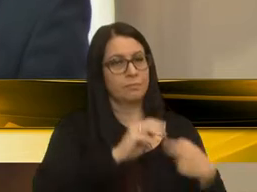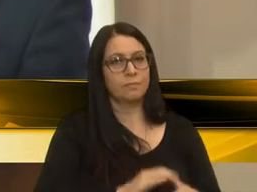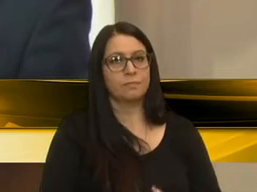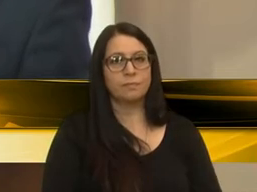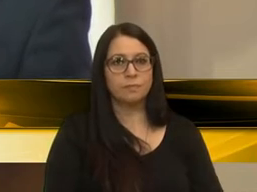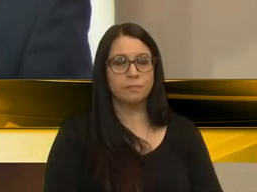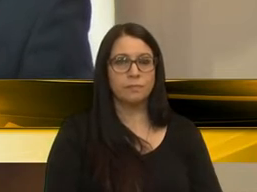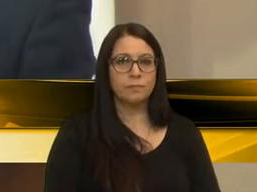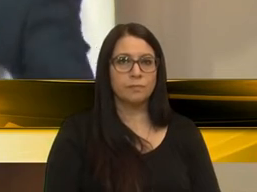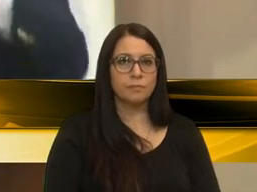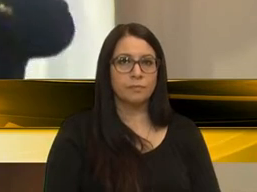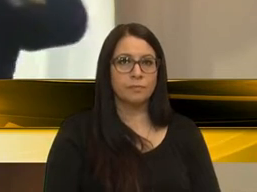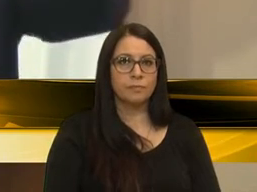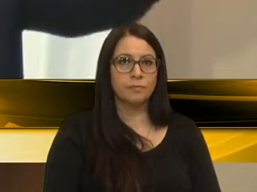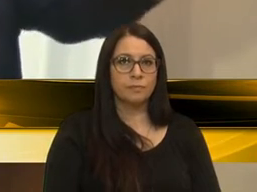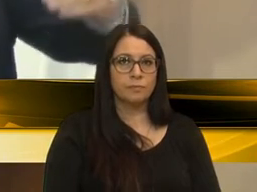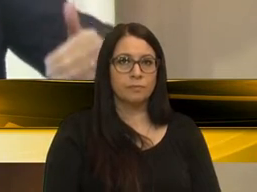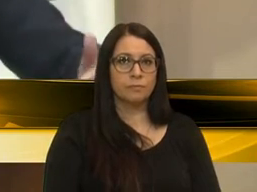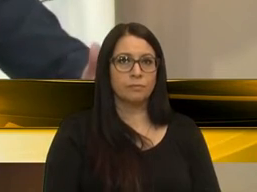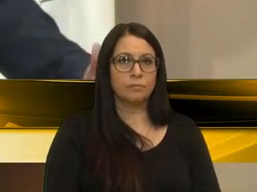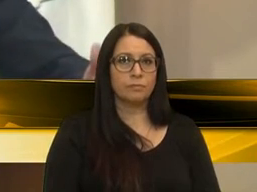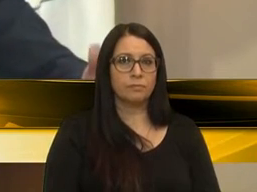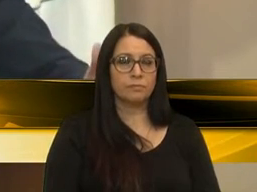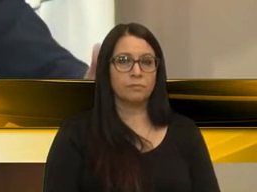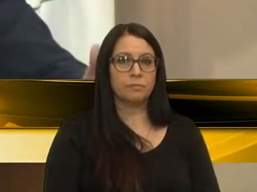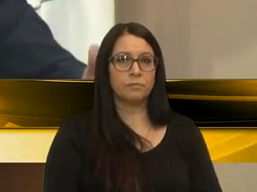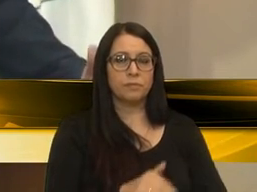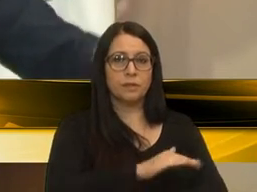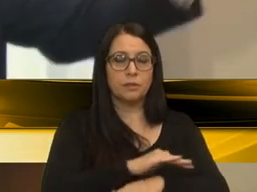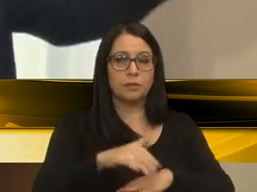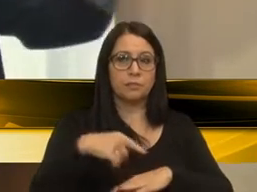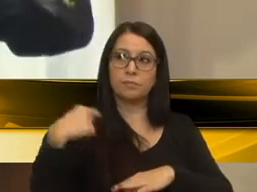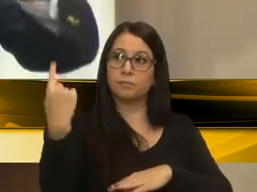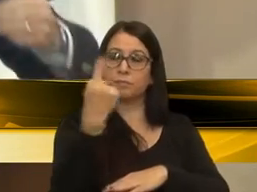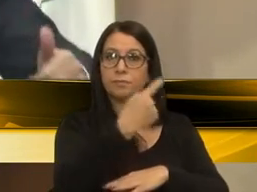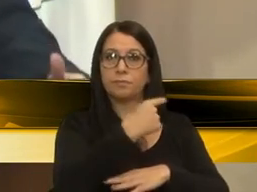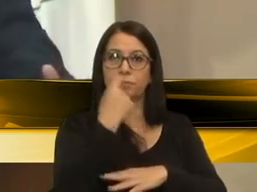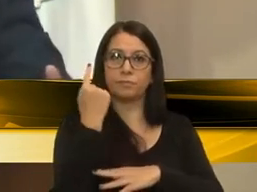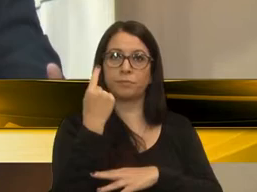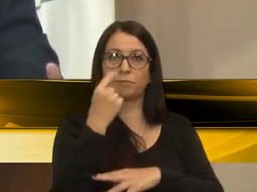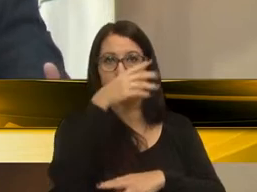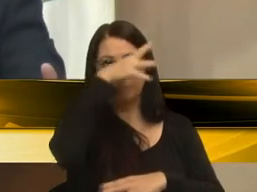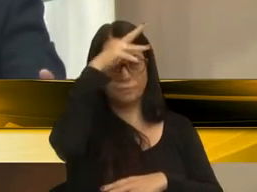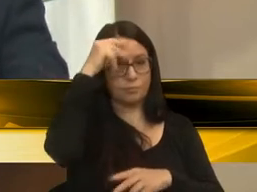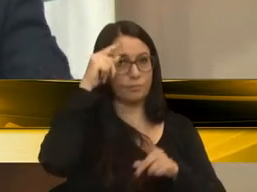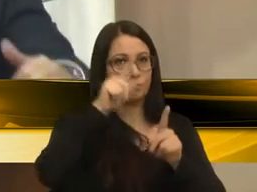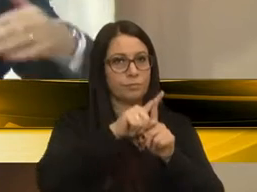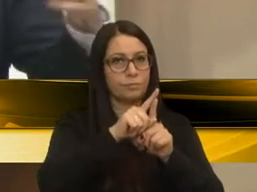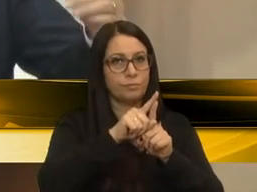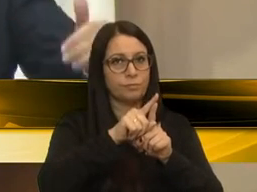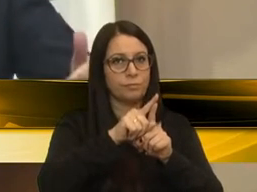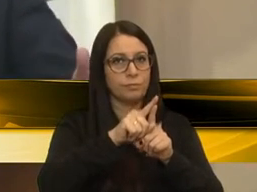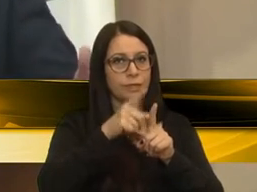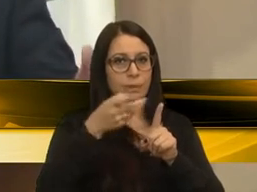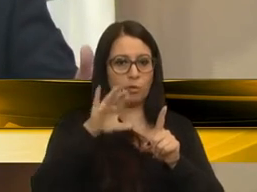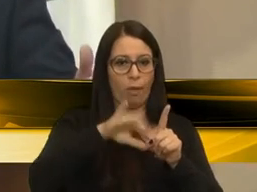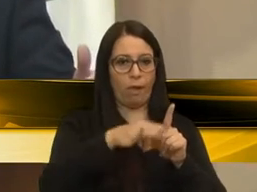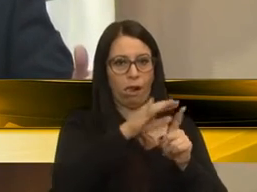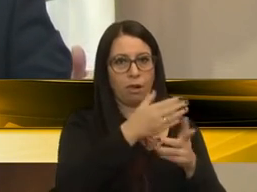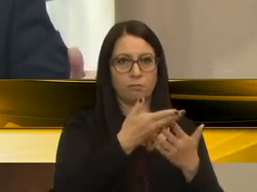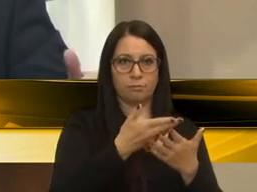executivo. Haja visto o calçamento ao redor aqui da Prefeitura de Caxias do Sul, que também já é um